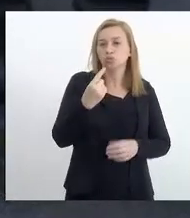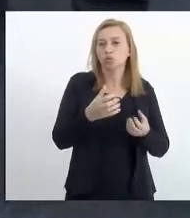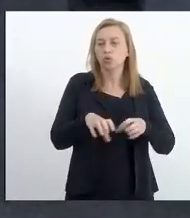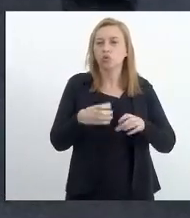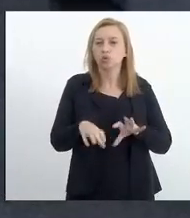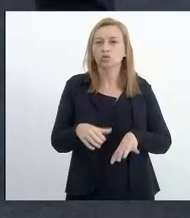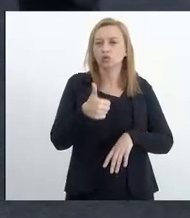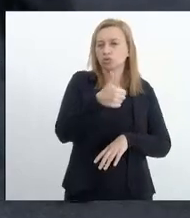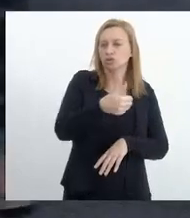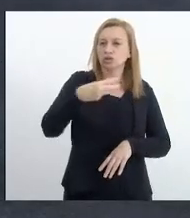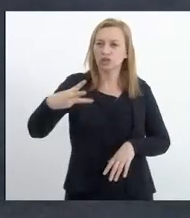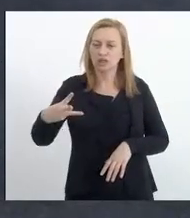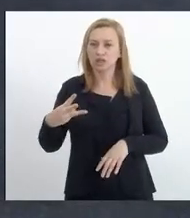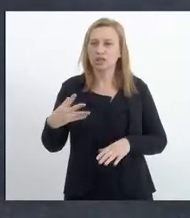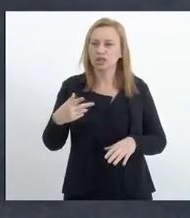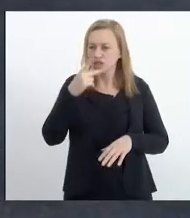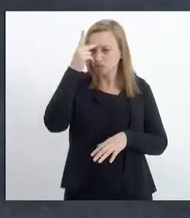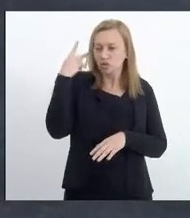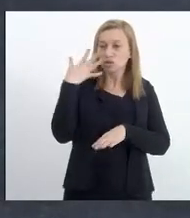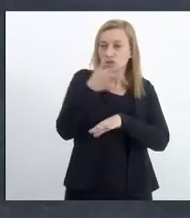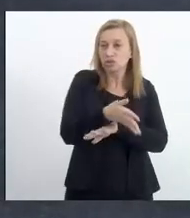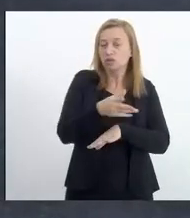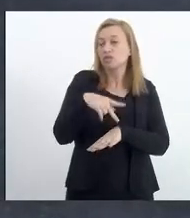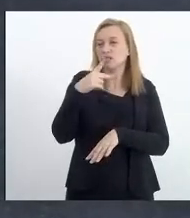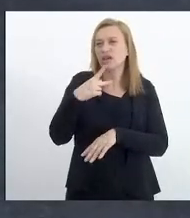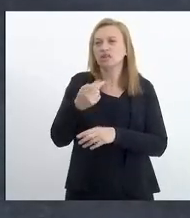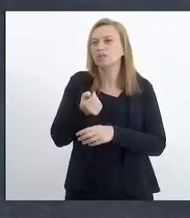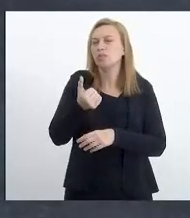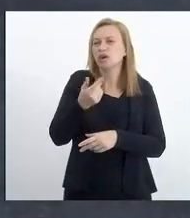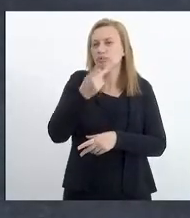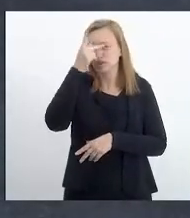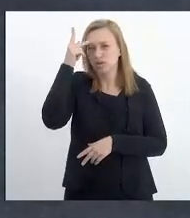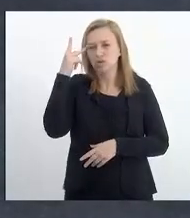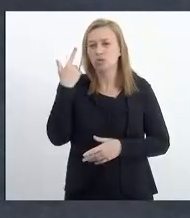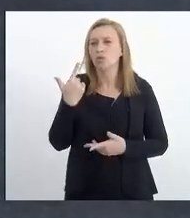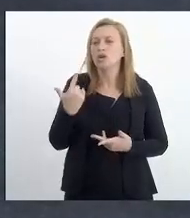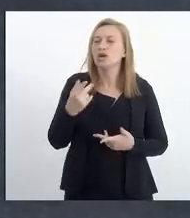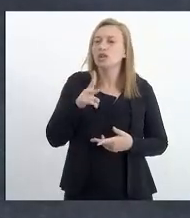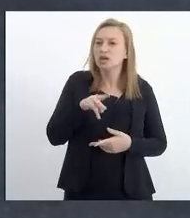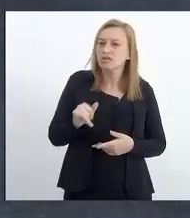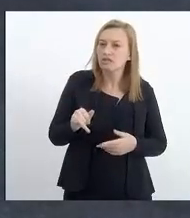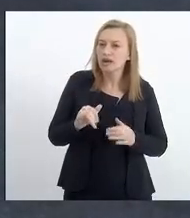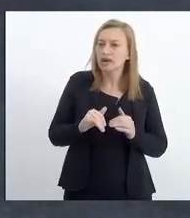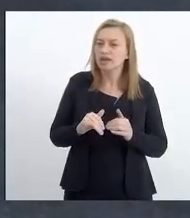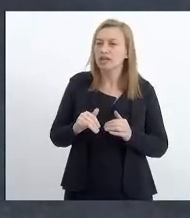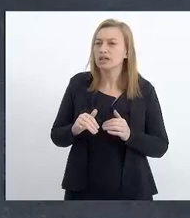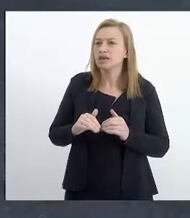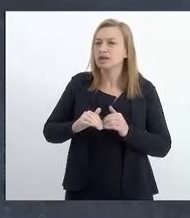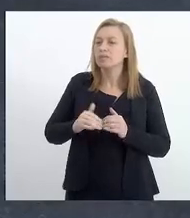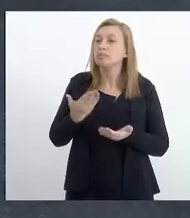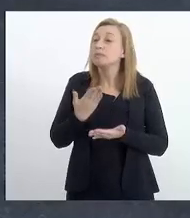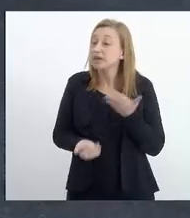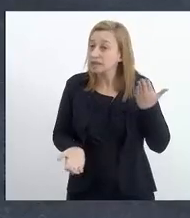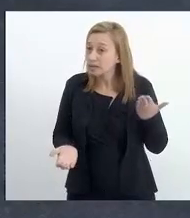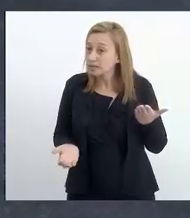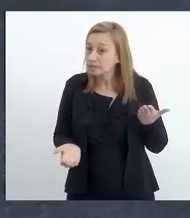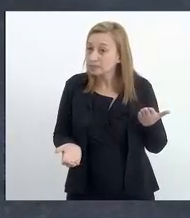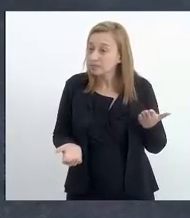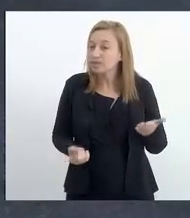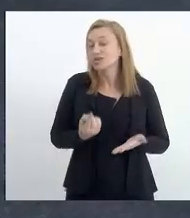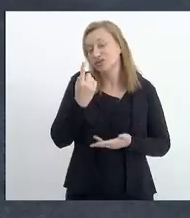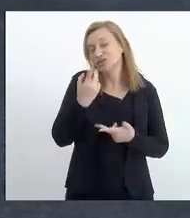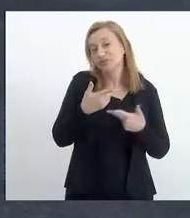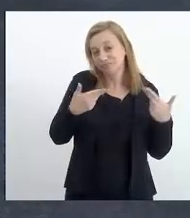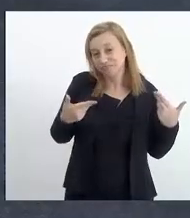dezembro de 2013 que o pessoal entrou. Então, assim, a gente está falando de muito pouca gente que vai ficar de fora de uma